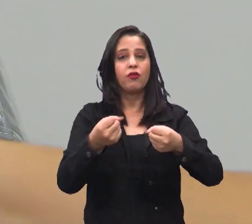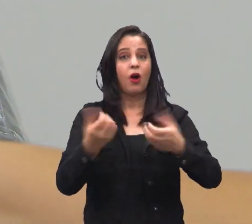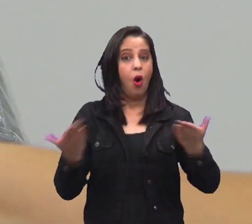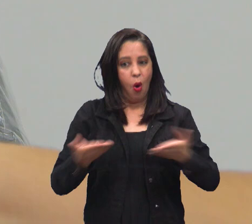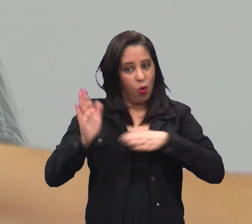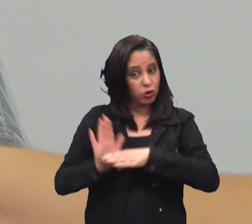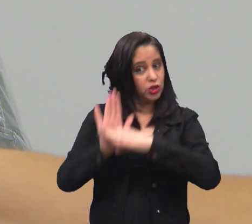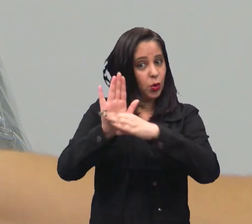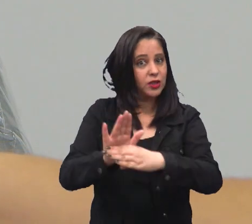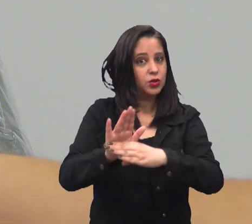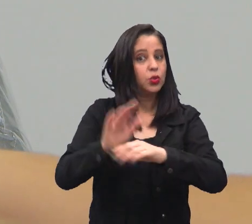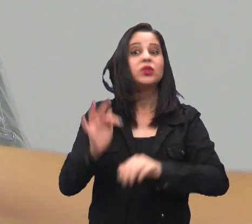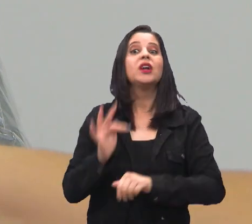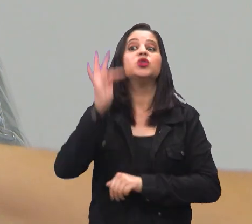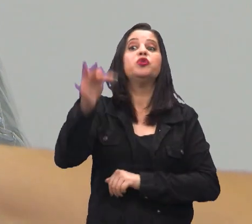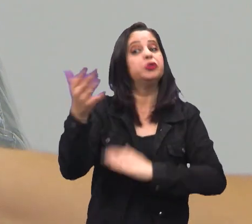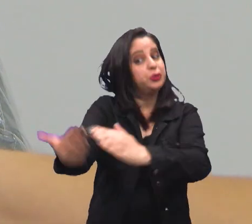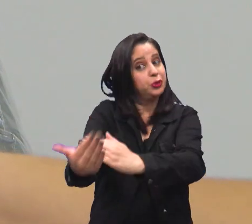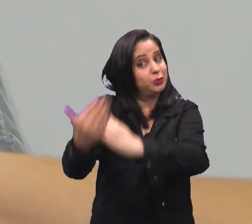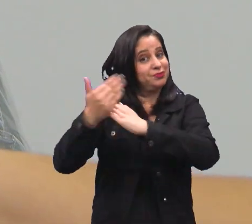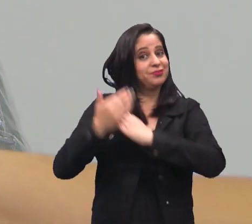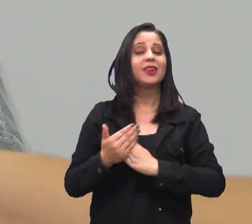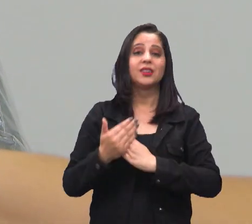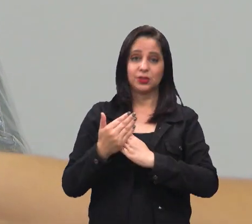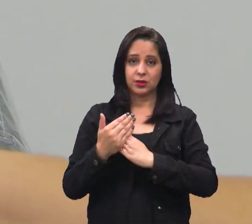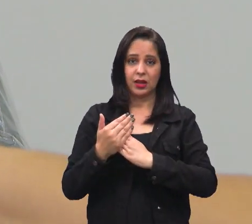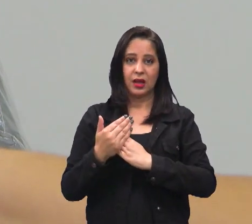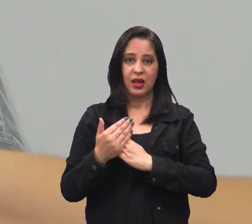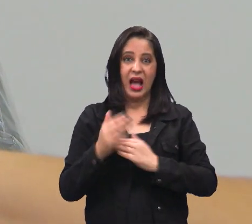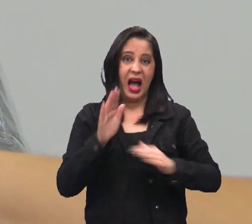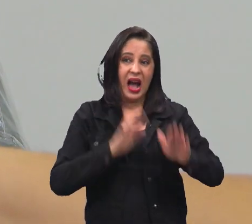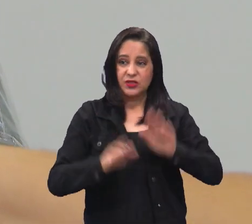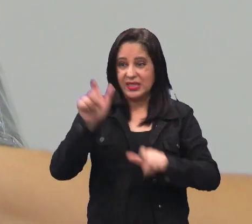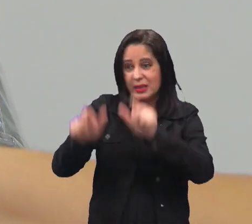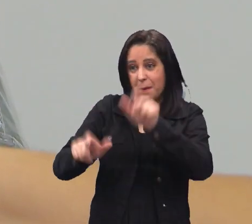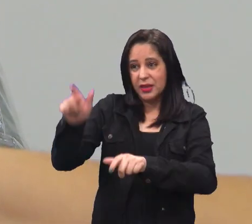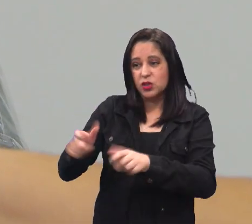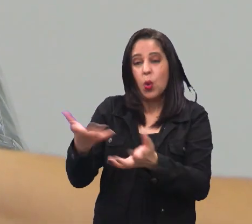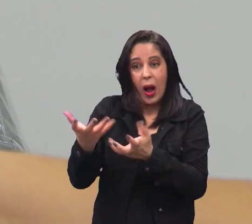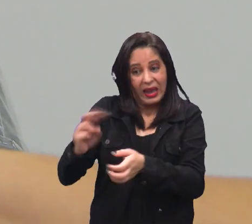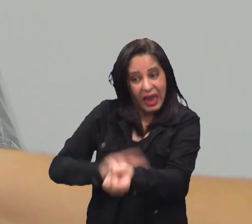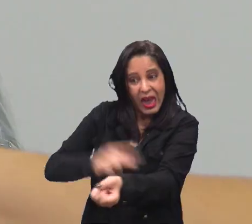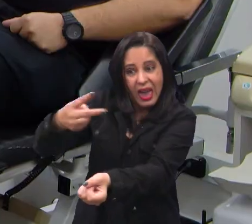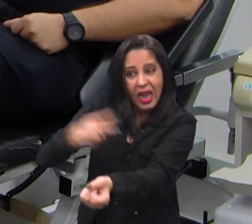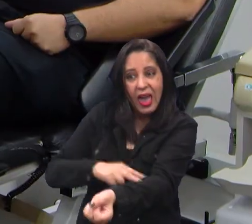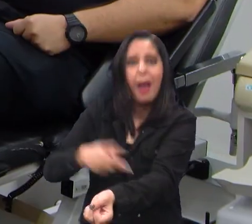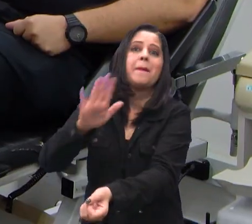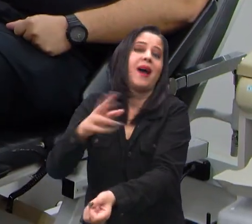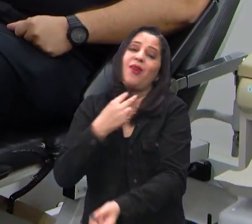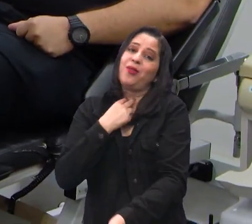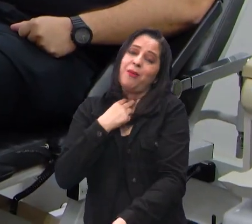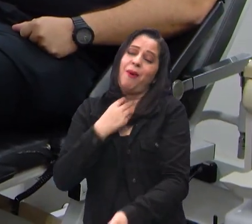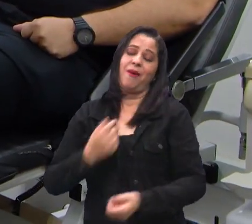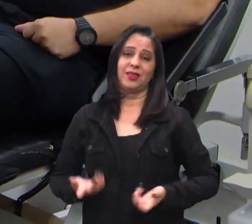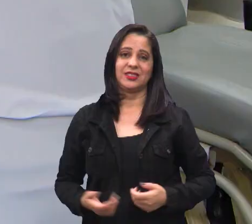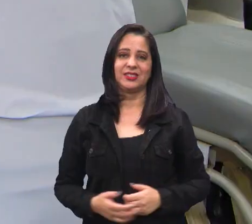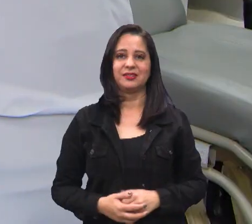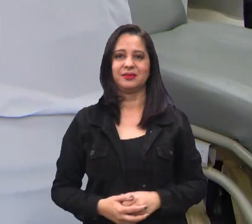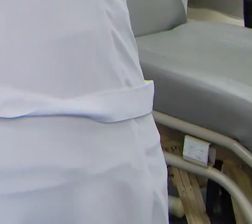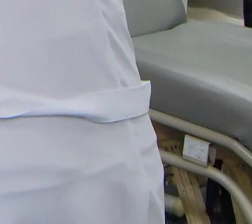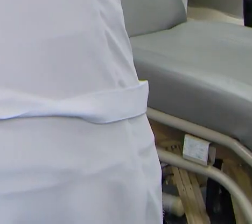gente precisa ser ajudado, E às vezes tem gente que quer doar e não pode, Então é importante,